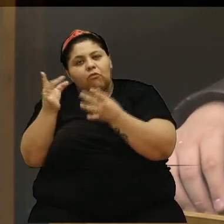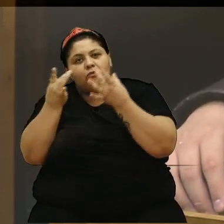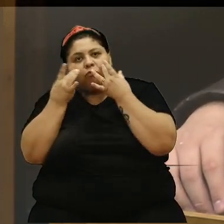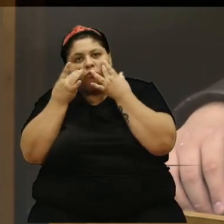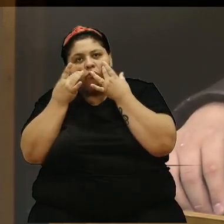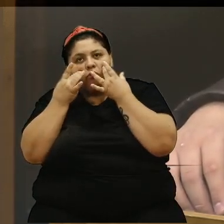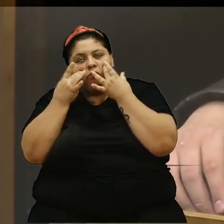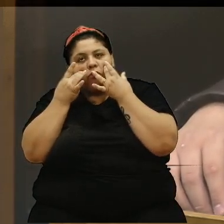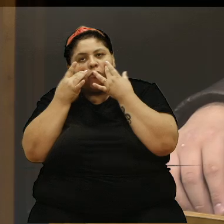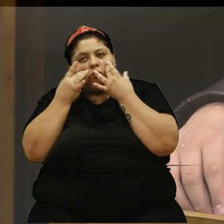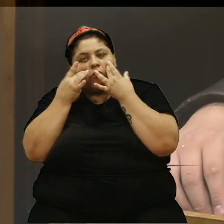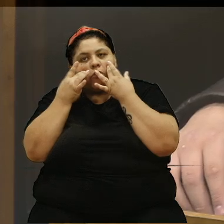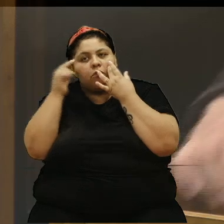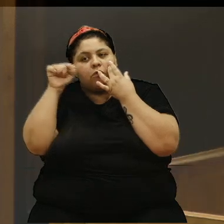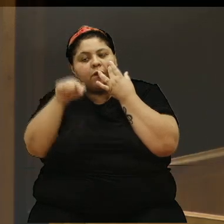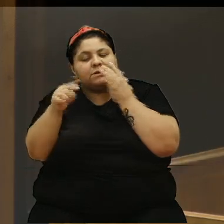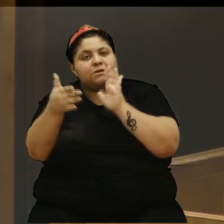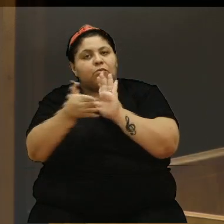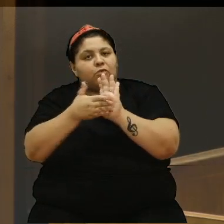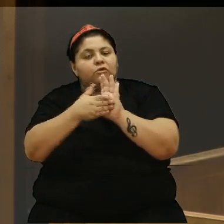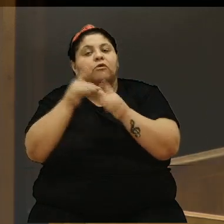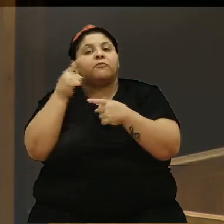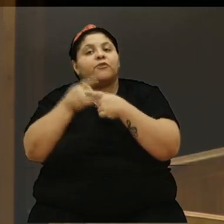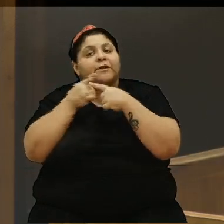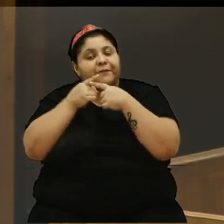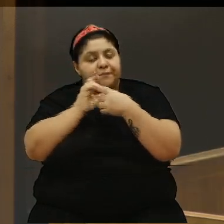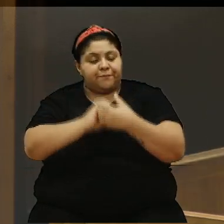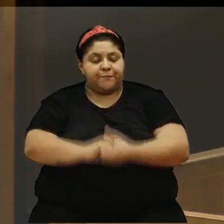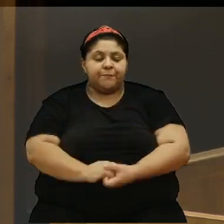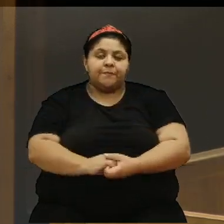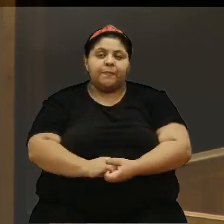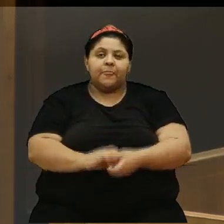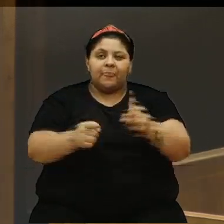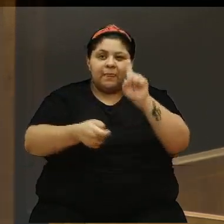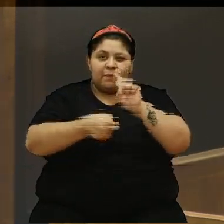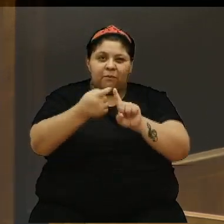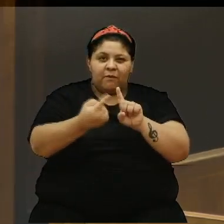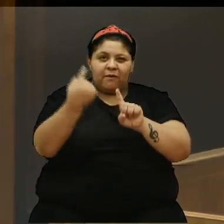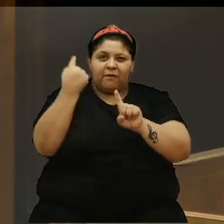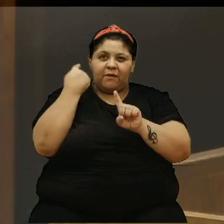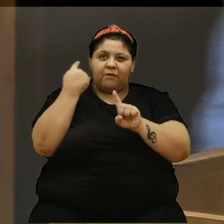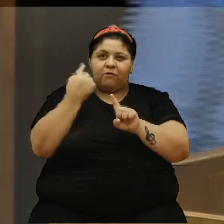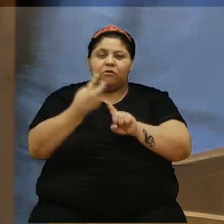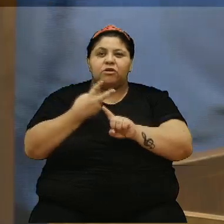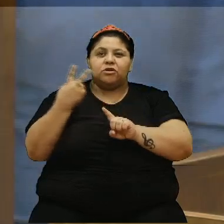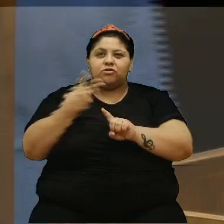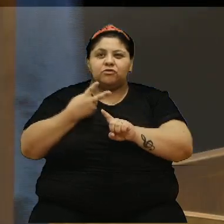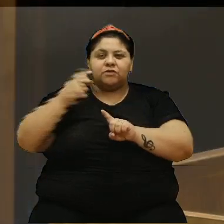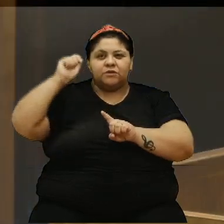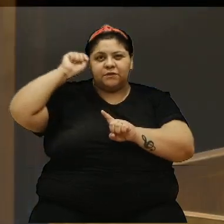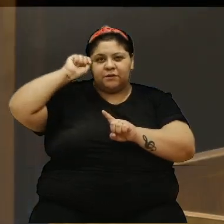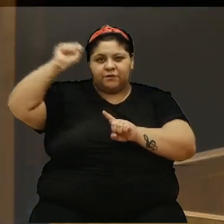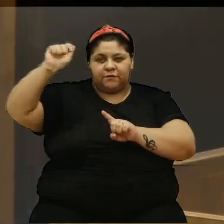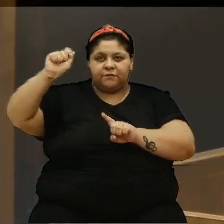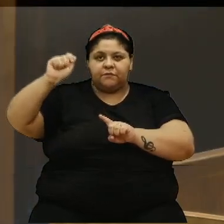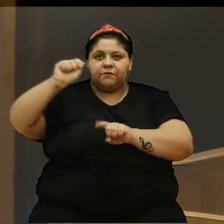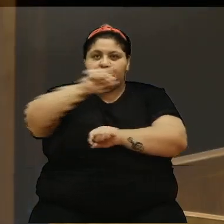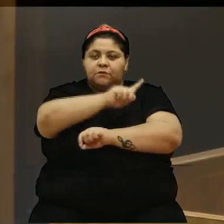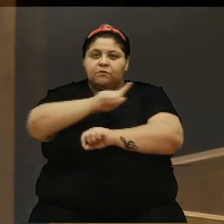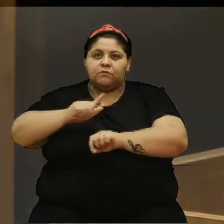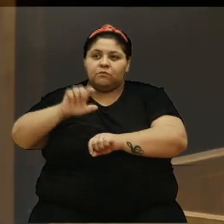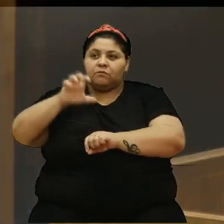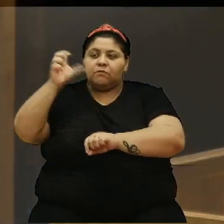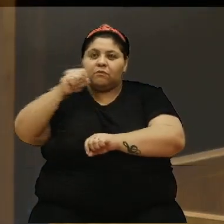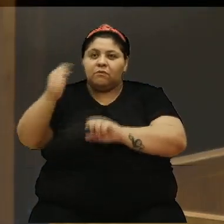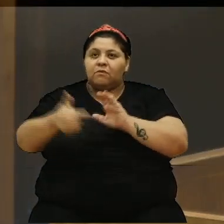deem crédito a essa proposta. Por que isso? No mês passado, eu estive aqui no dia 2 de abril, o governador Eduardo Leite